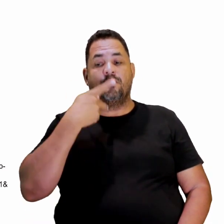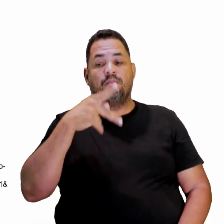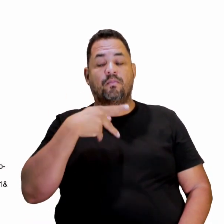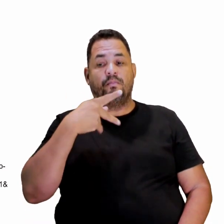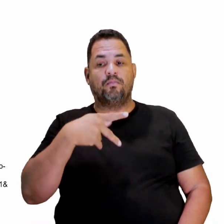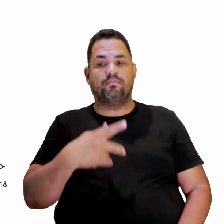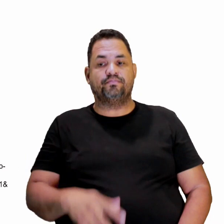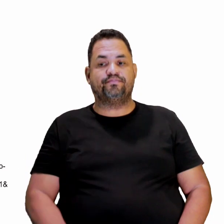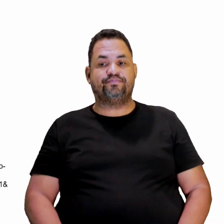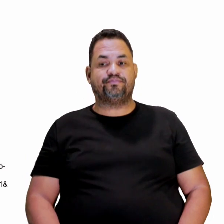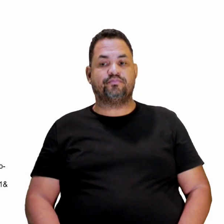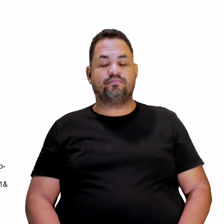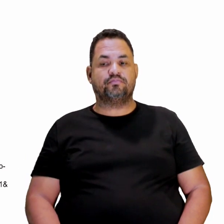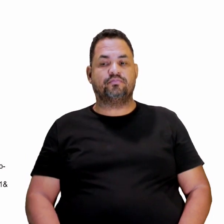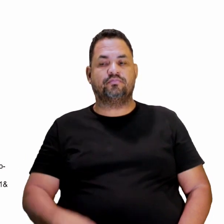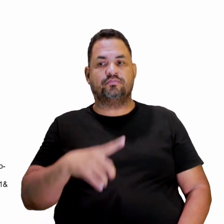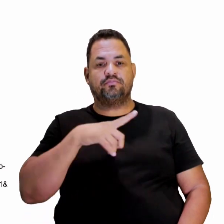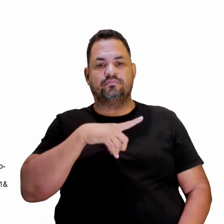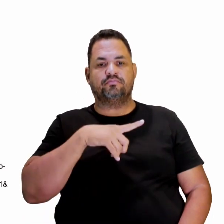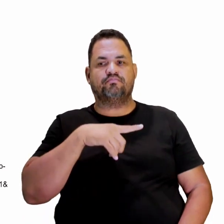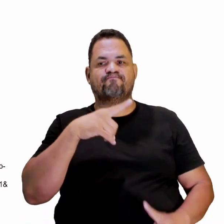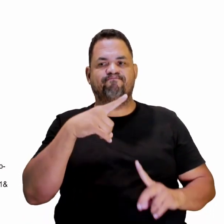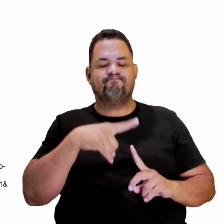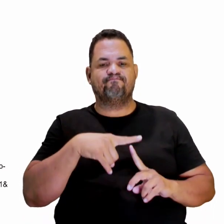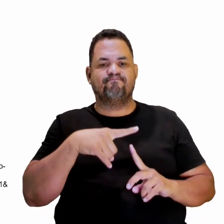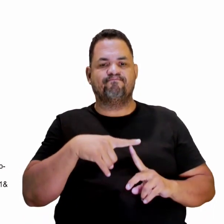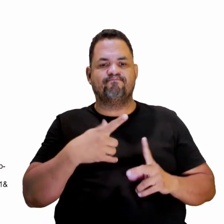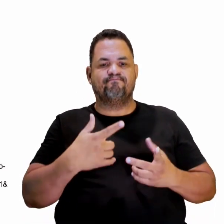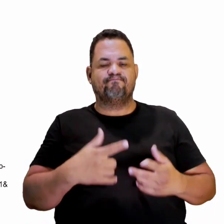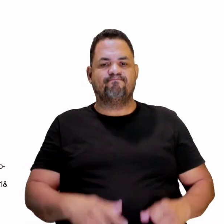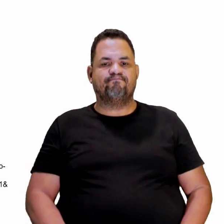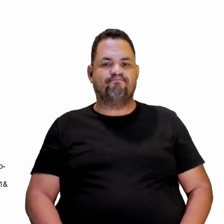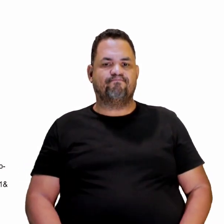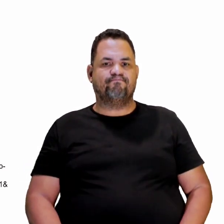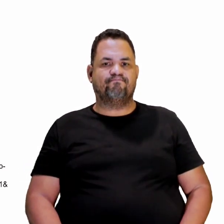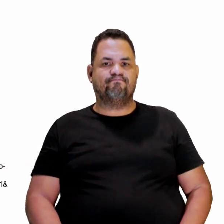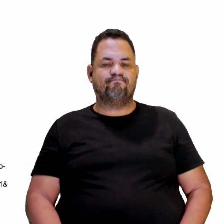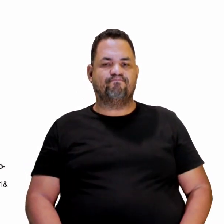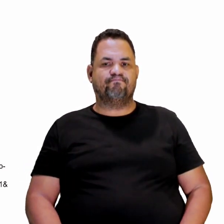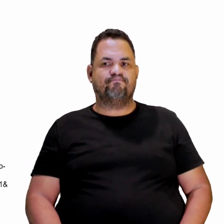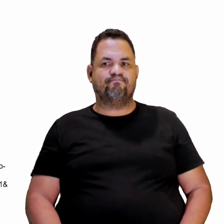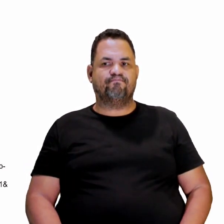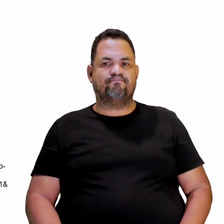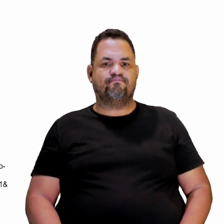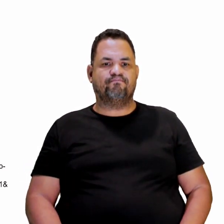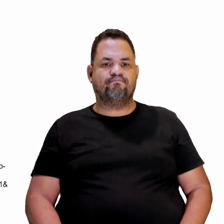aqui? Aí você tem uma espécie de